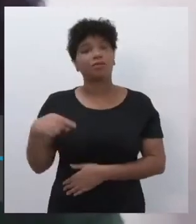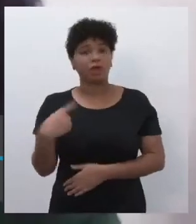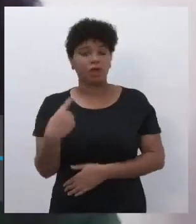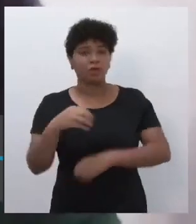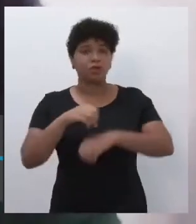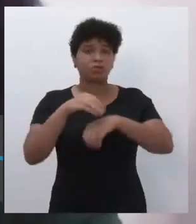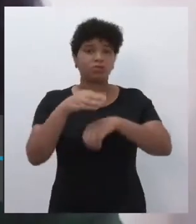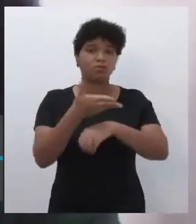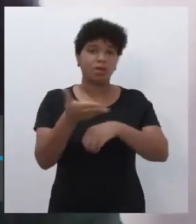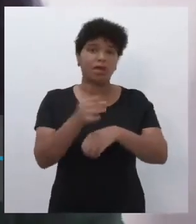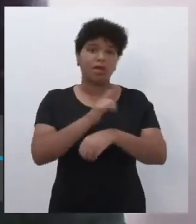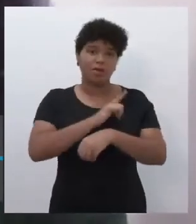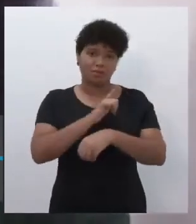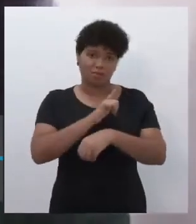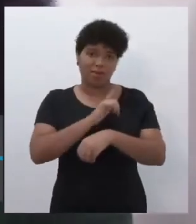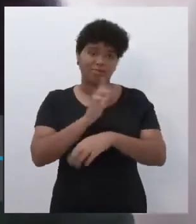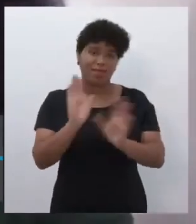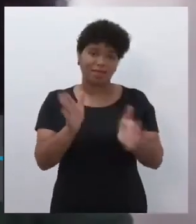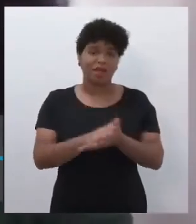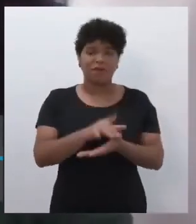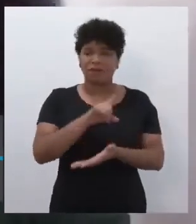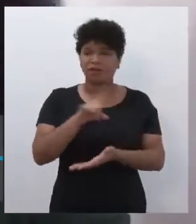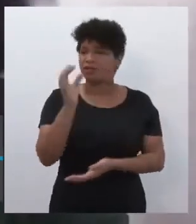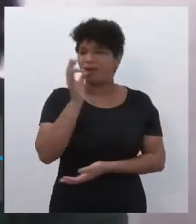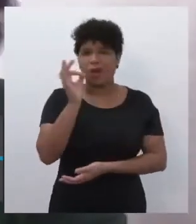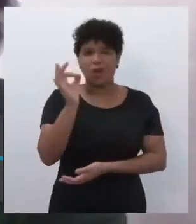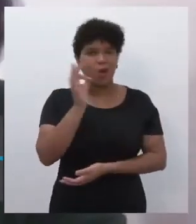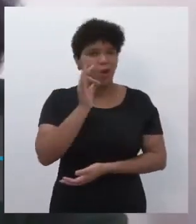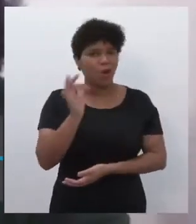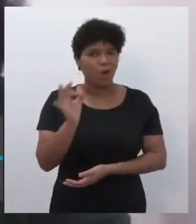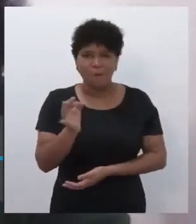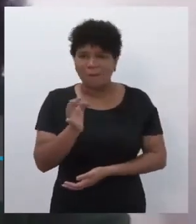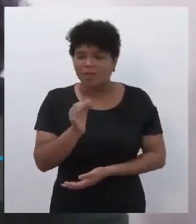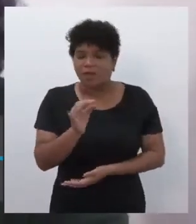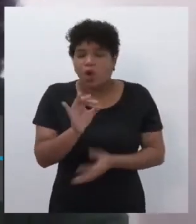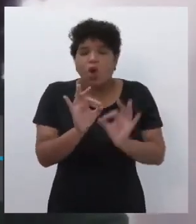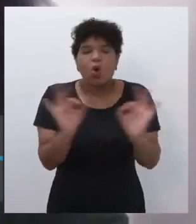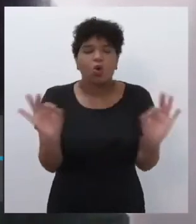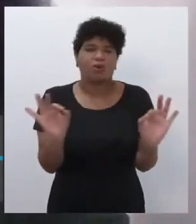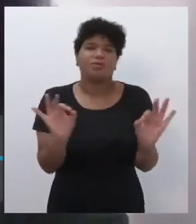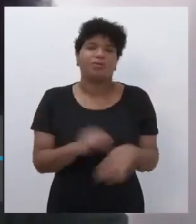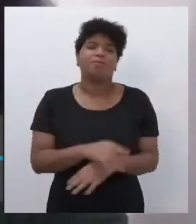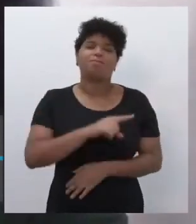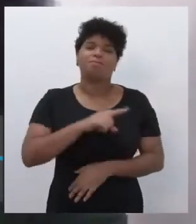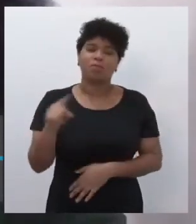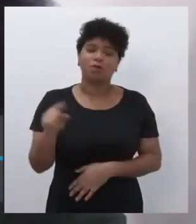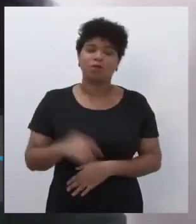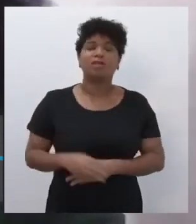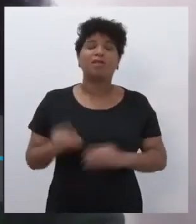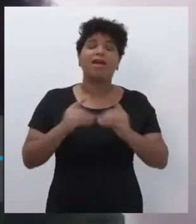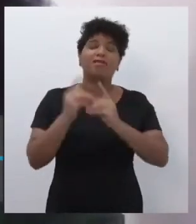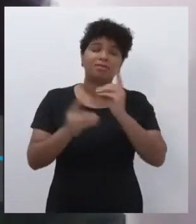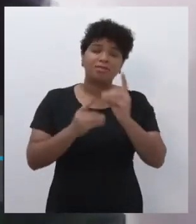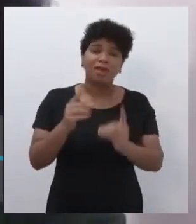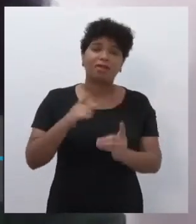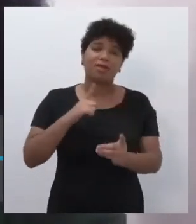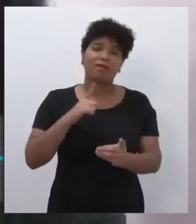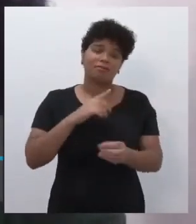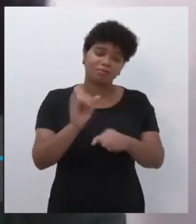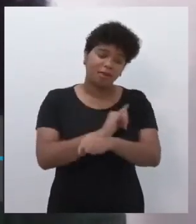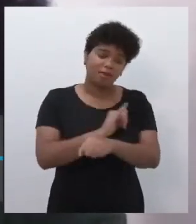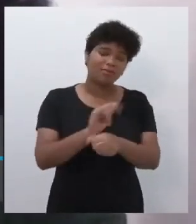A gente sabe que as sugestões de vocês são pertinentes. Cada um tem uma estratégia, uma didática, uma maneira diferente